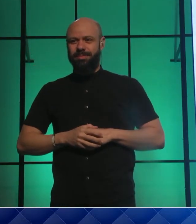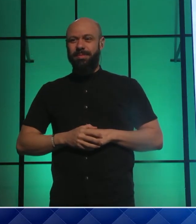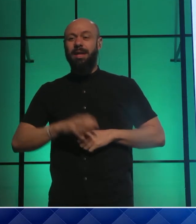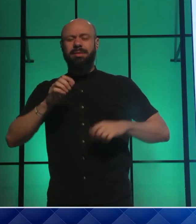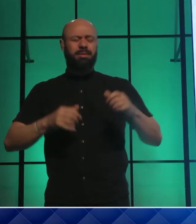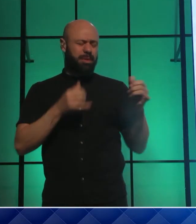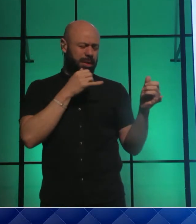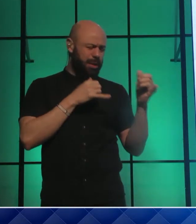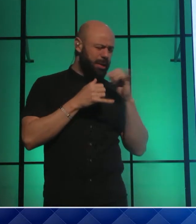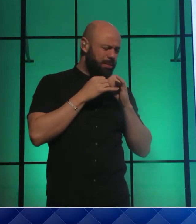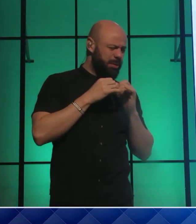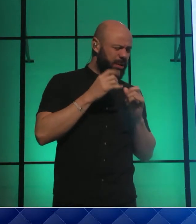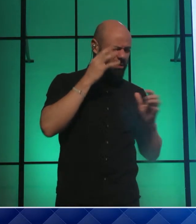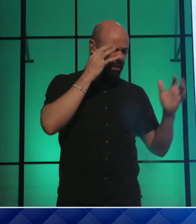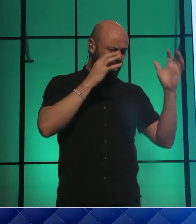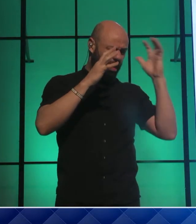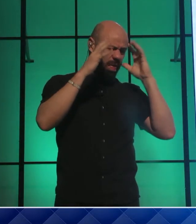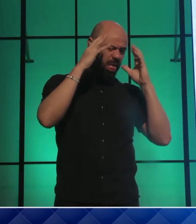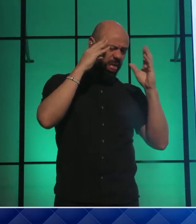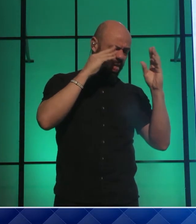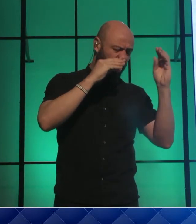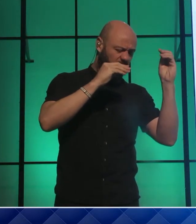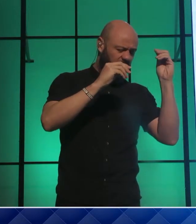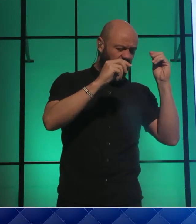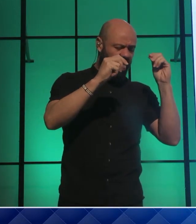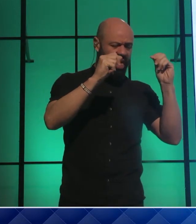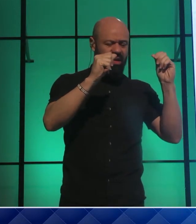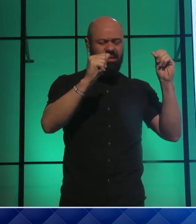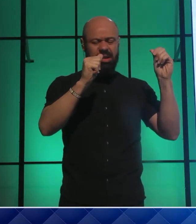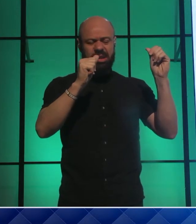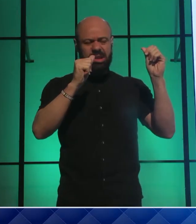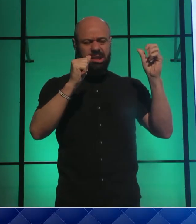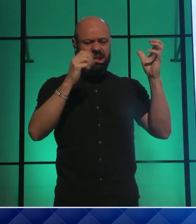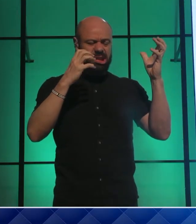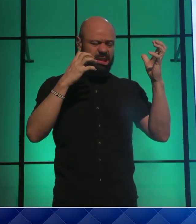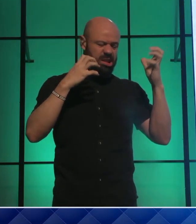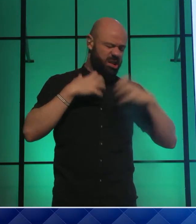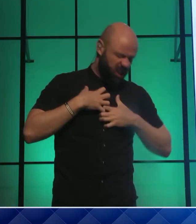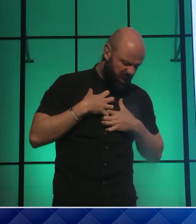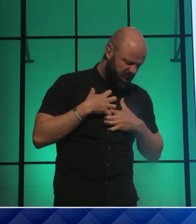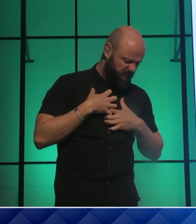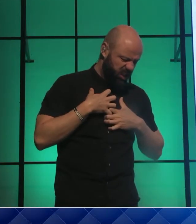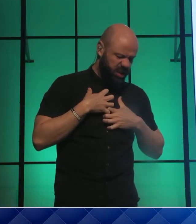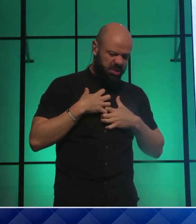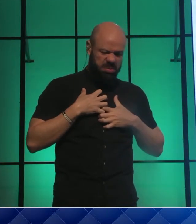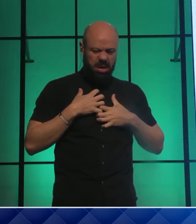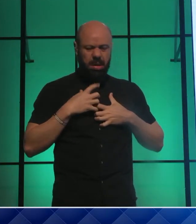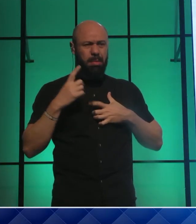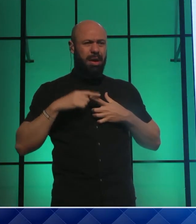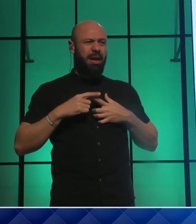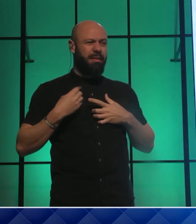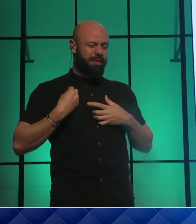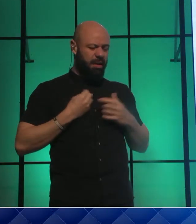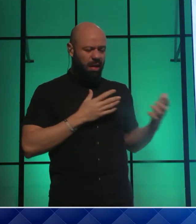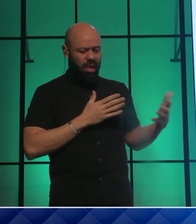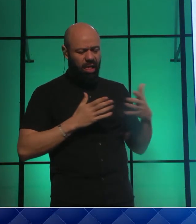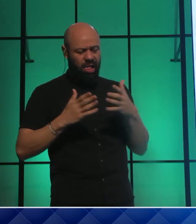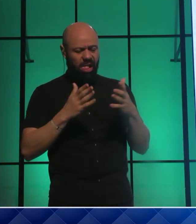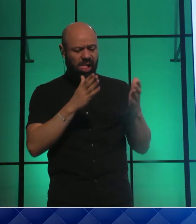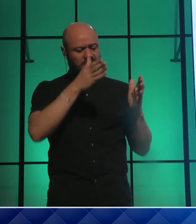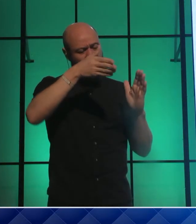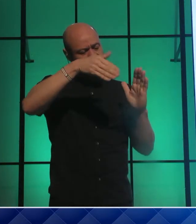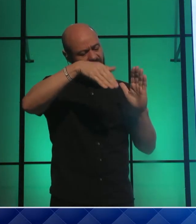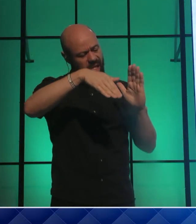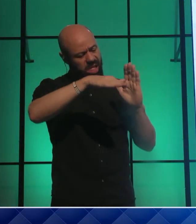desapontado, desiludido, talvez até decepcionado com o rumo que as coisas, que as